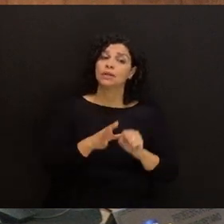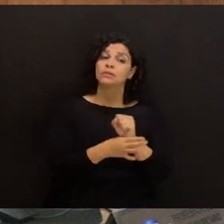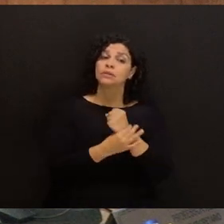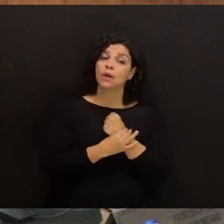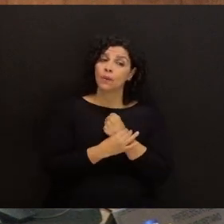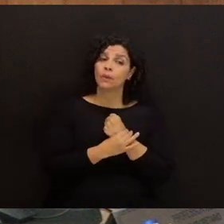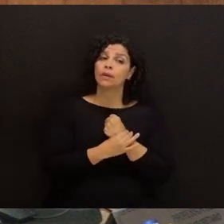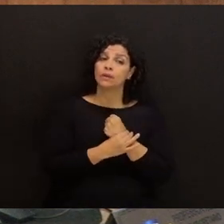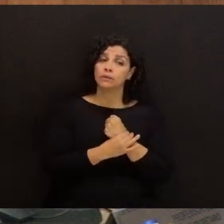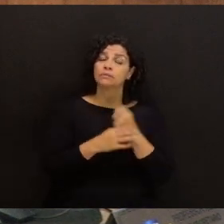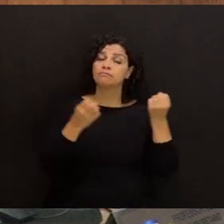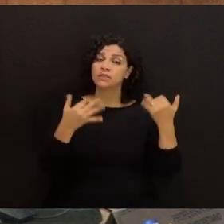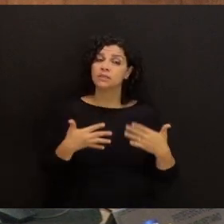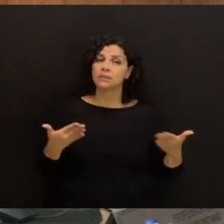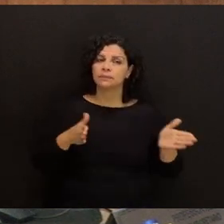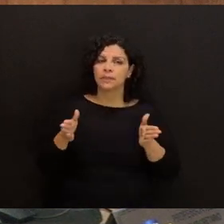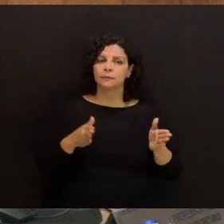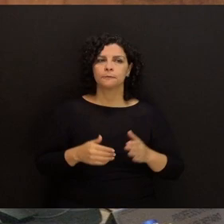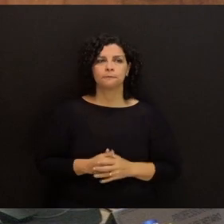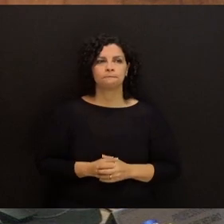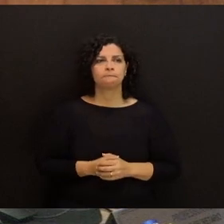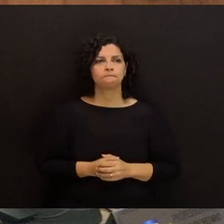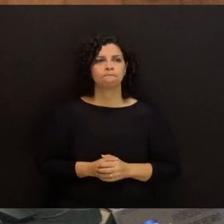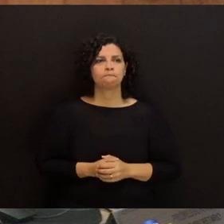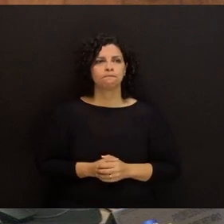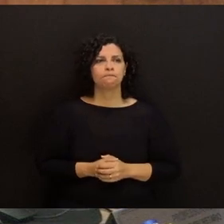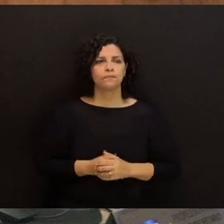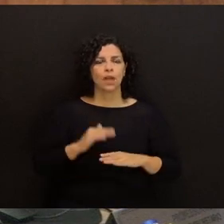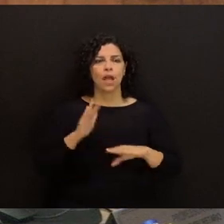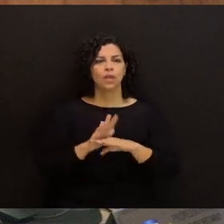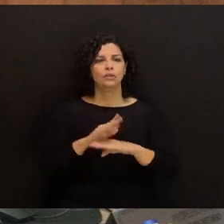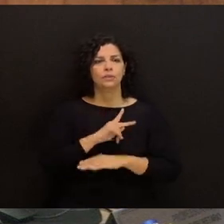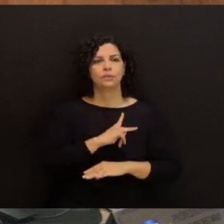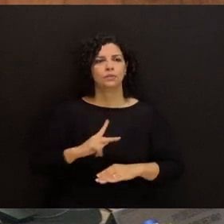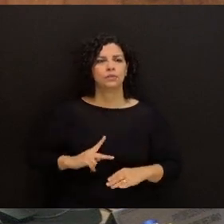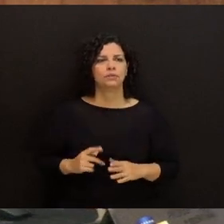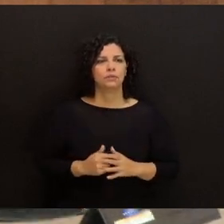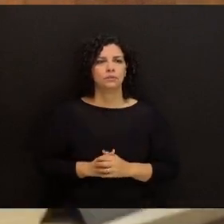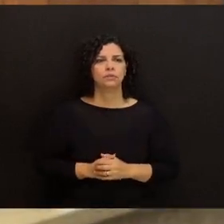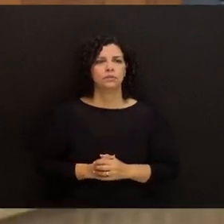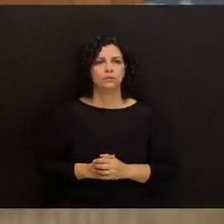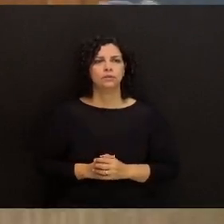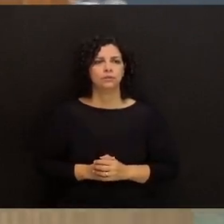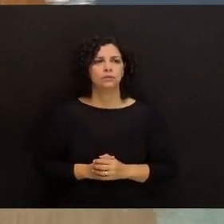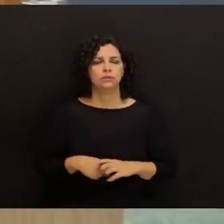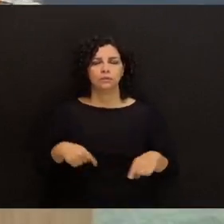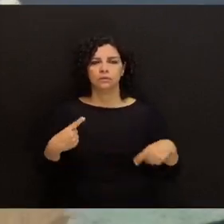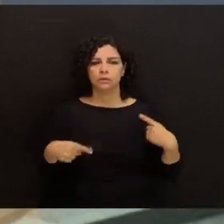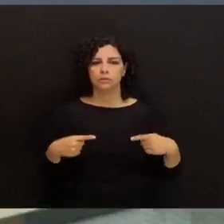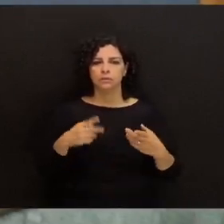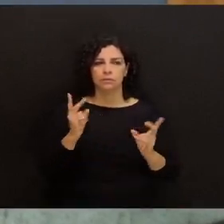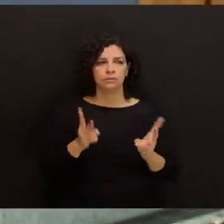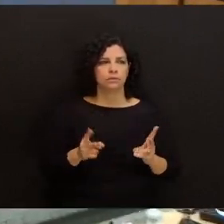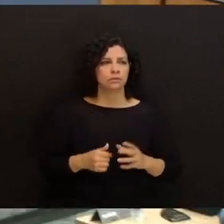tão falada aí nos últimos tempos Essa é a minha contribuição senhor presidente permanecem